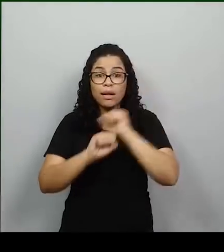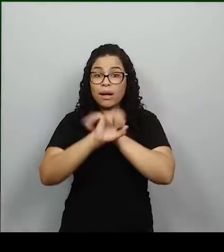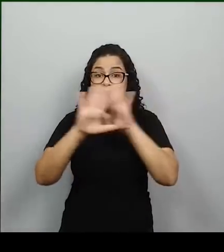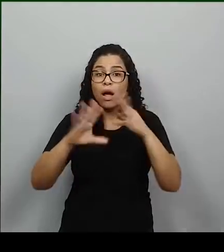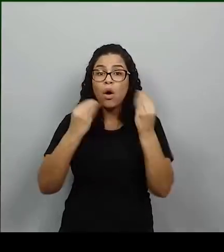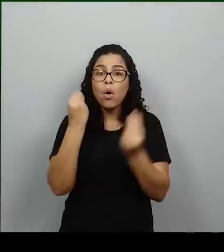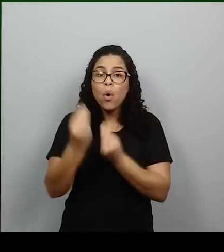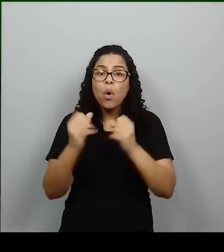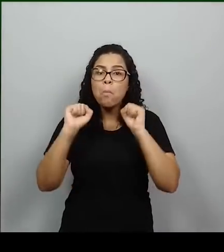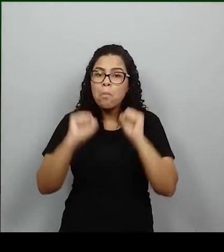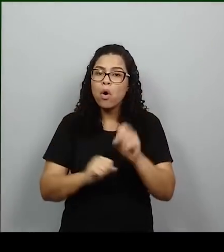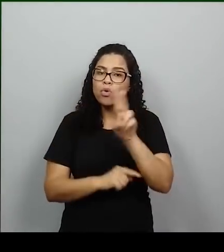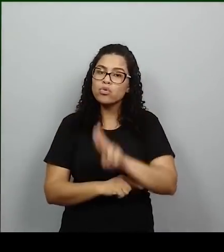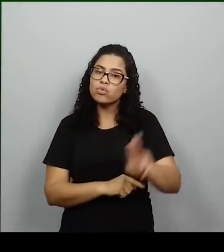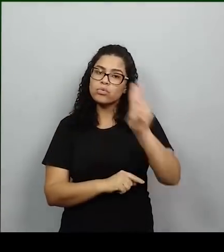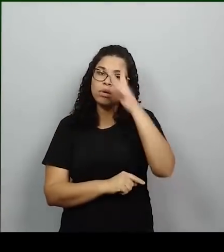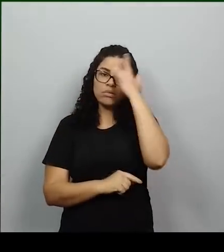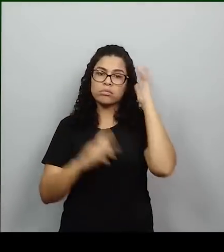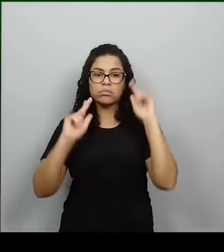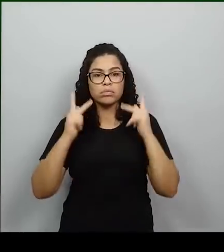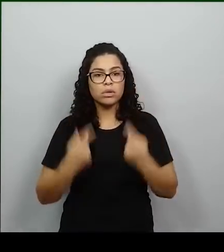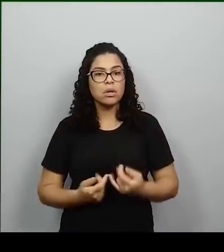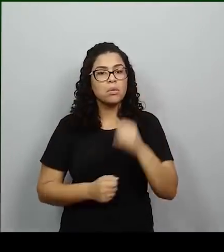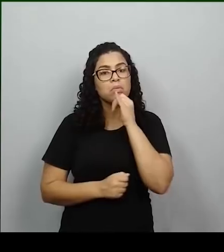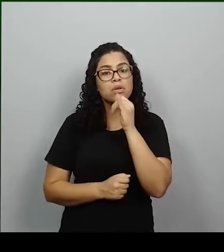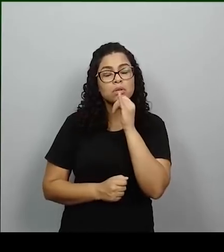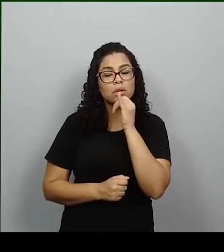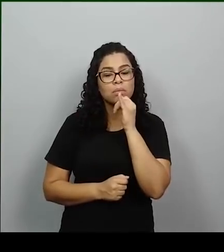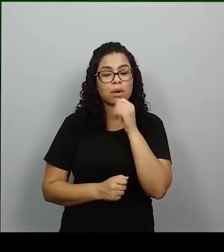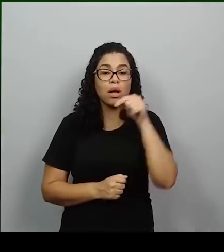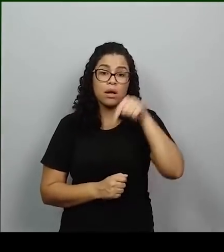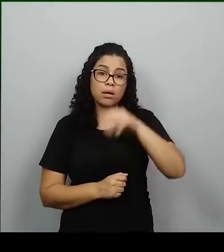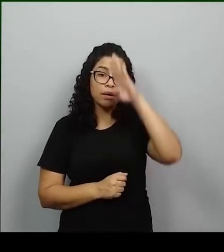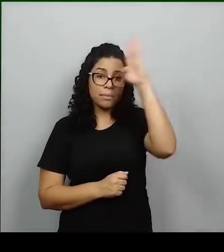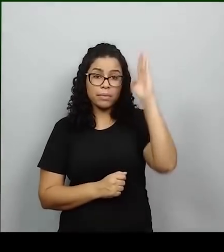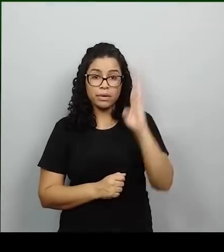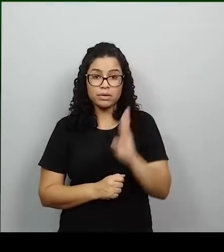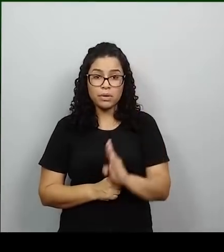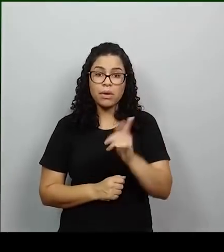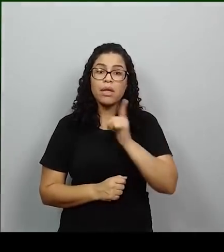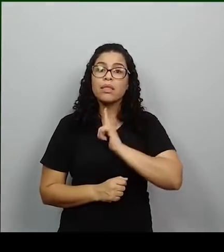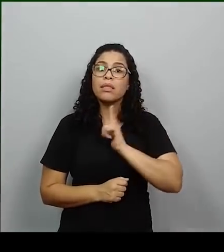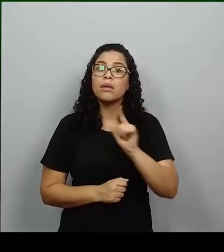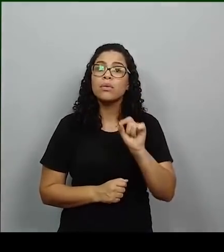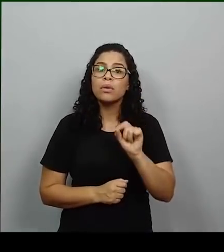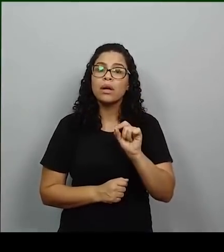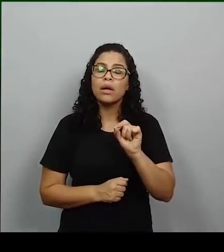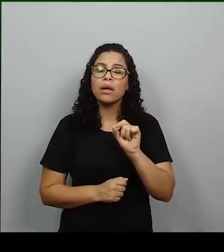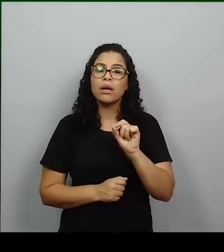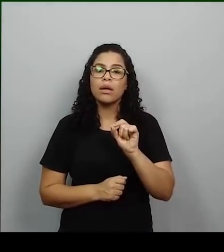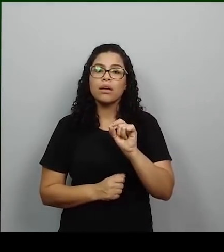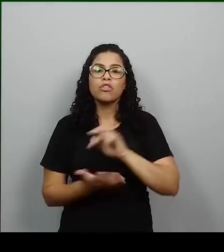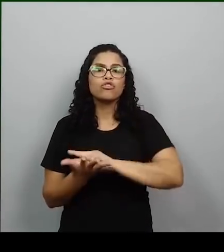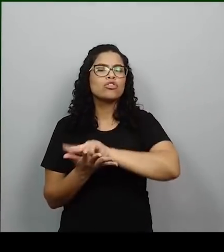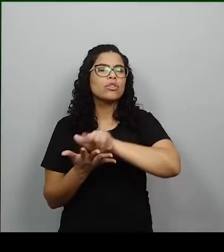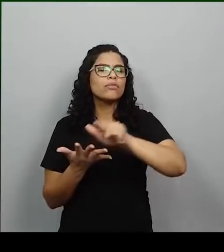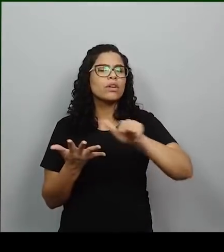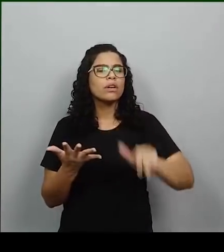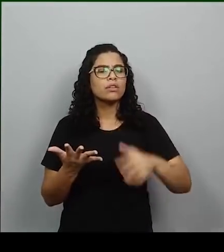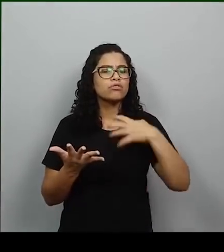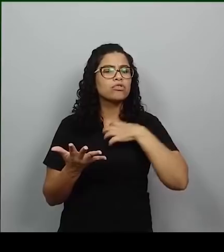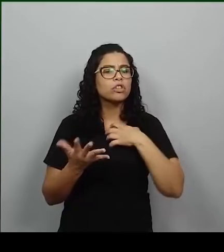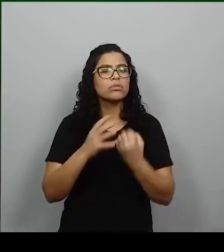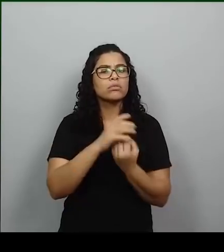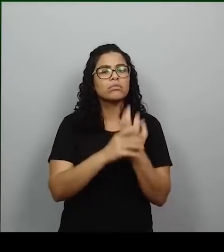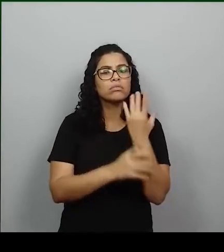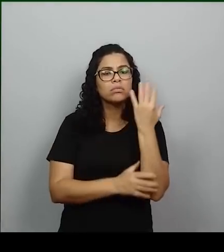ser utilizadas pelo ser humano, né? Por exemplo, no Brasil, nós temos muitos tipos de plantas que